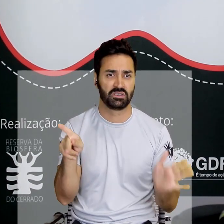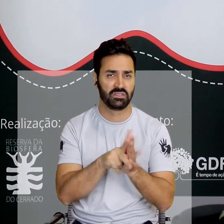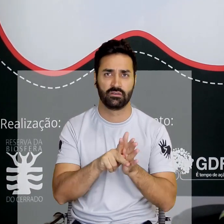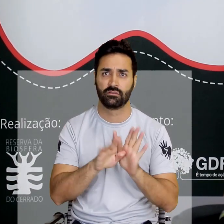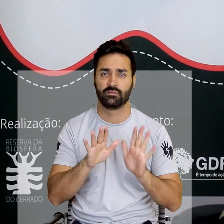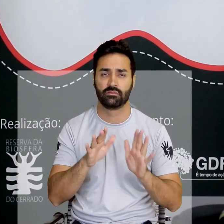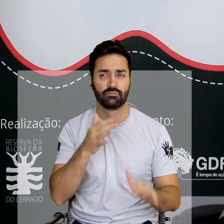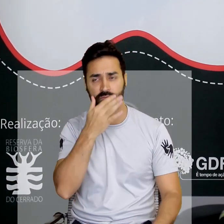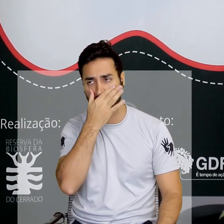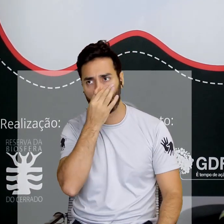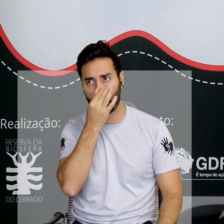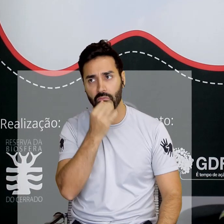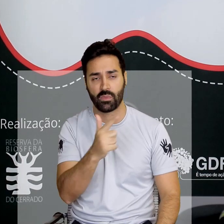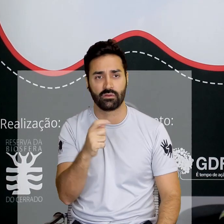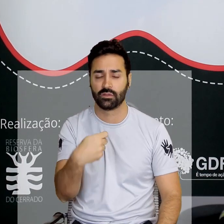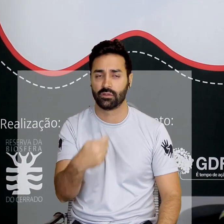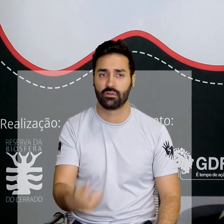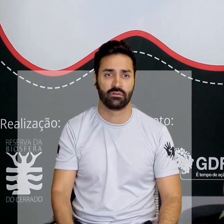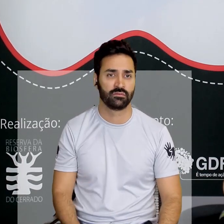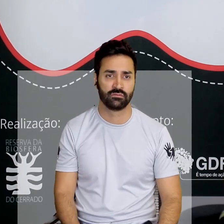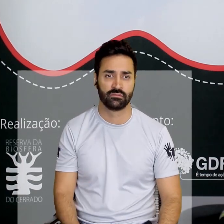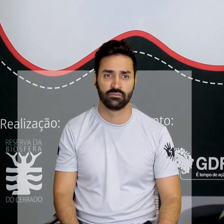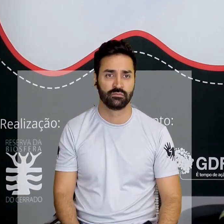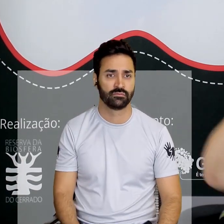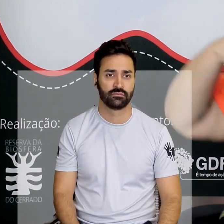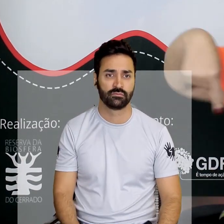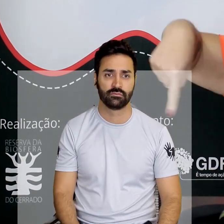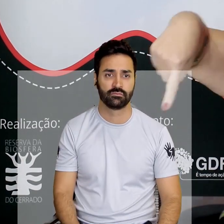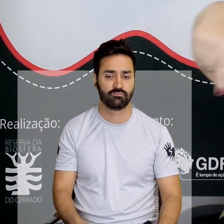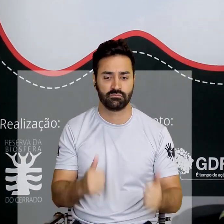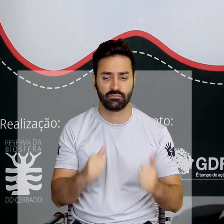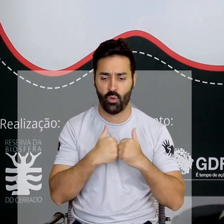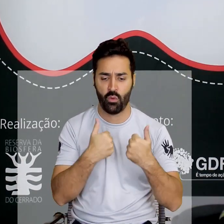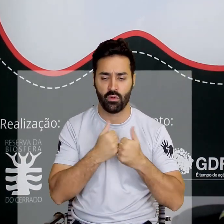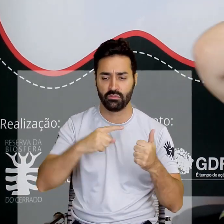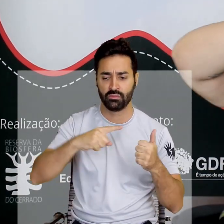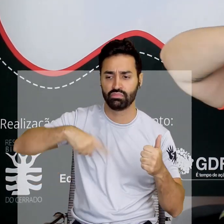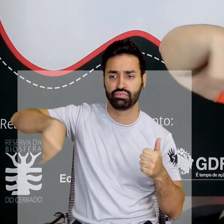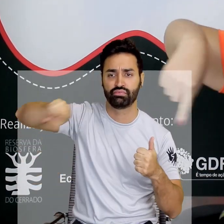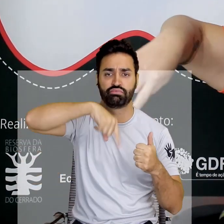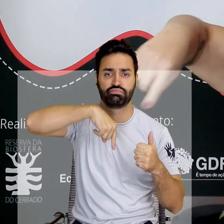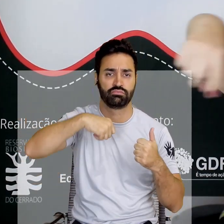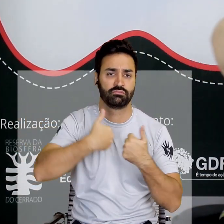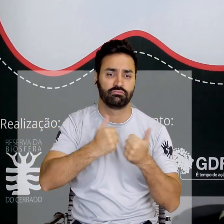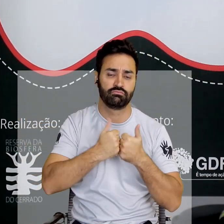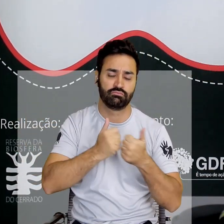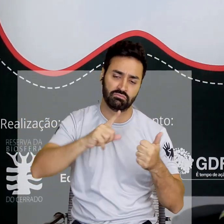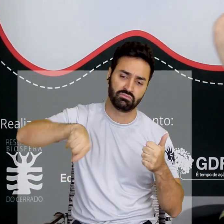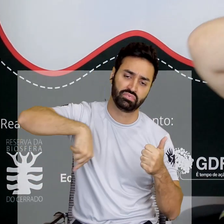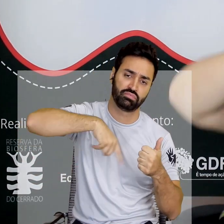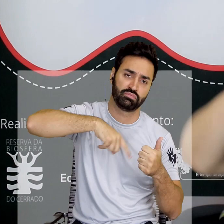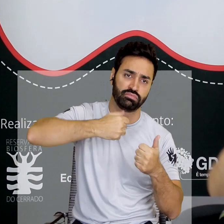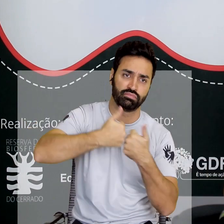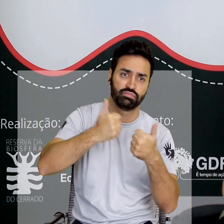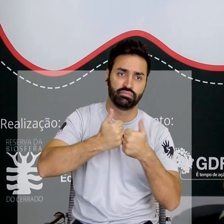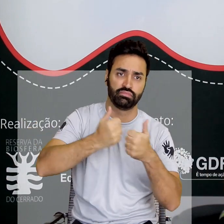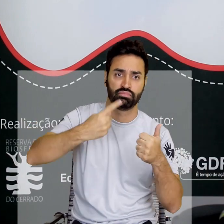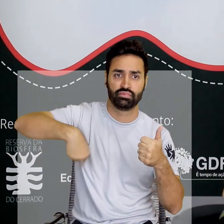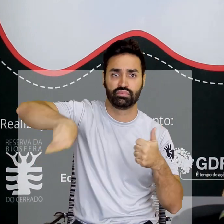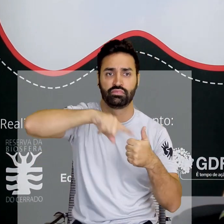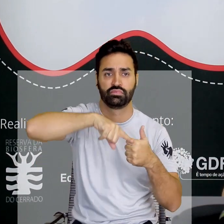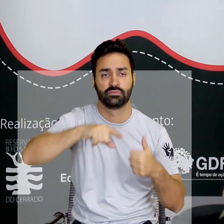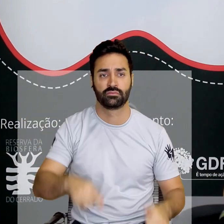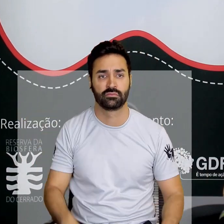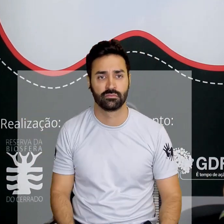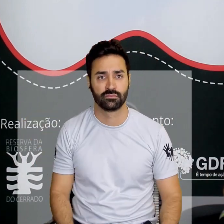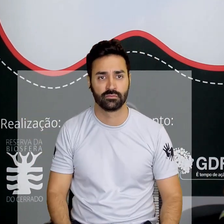específico. Geralmente a gente faz ônibus, porque o circular ele dá uma volta, né? Eu fiz. Mas não tem, a gente